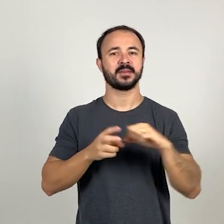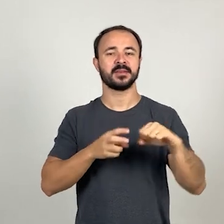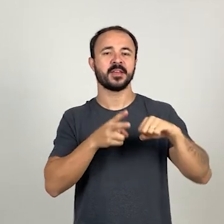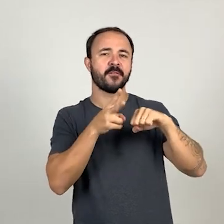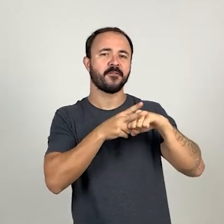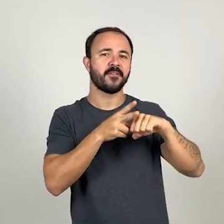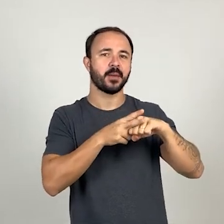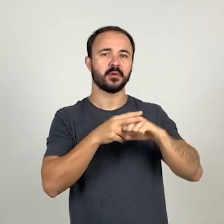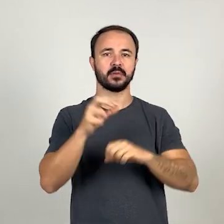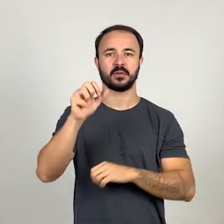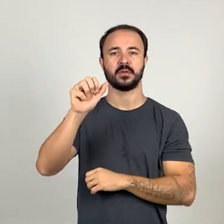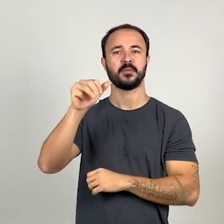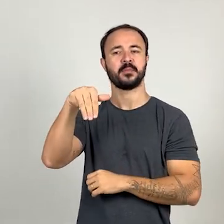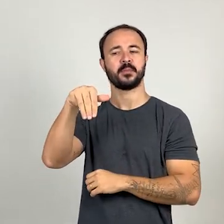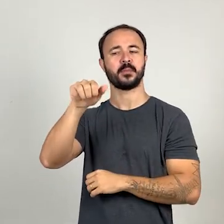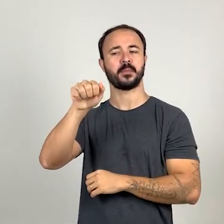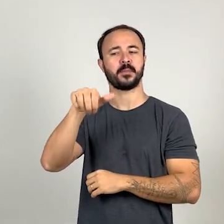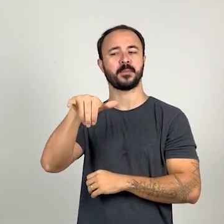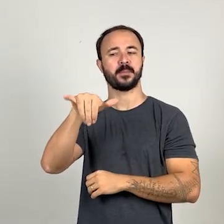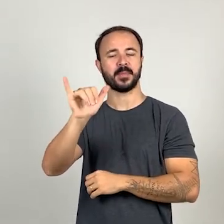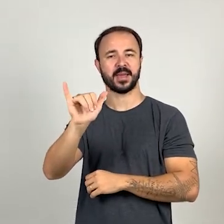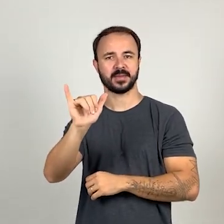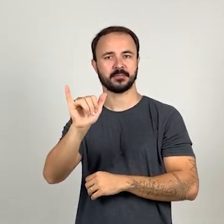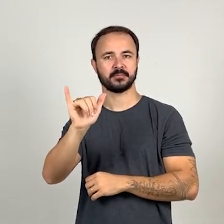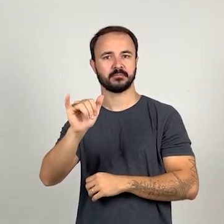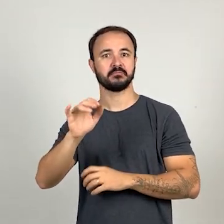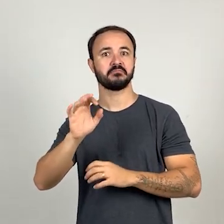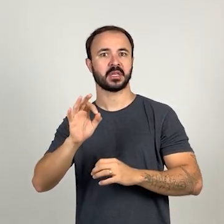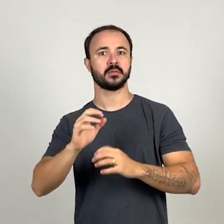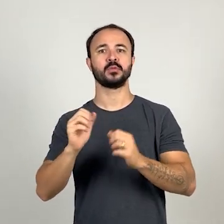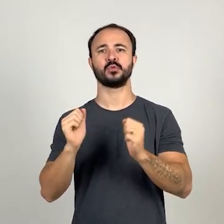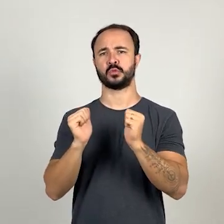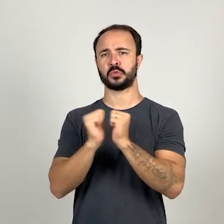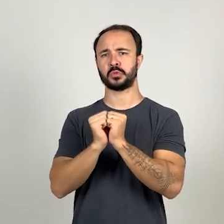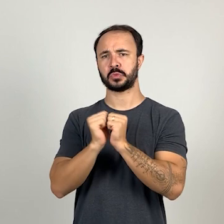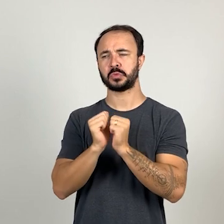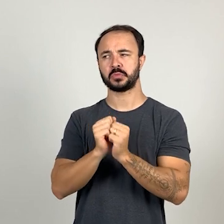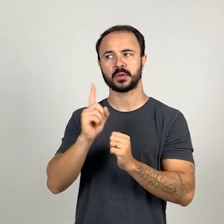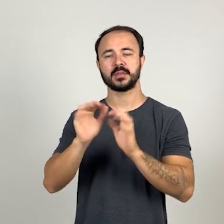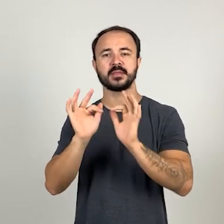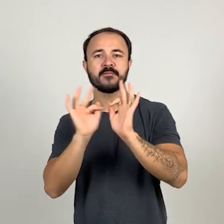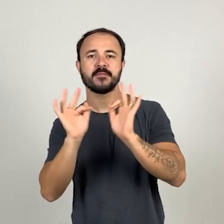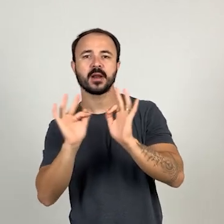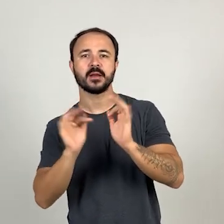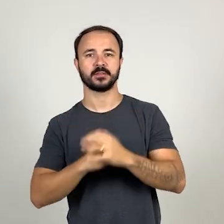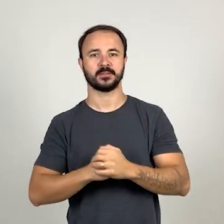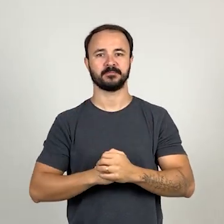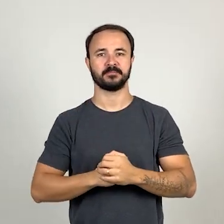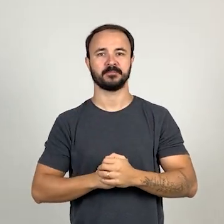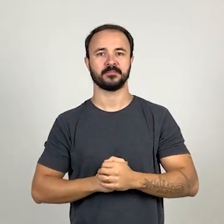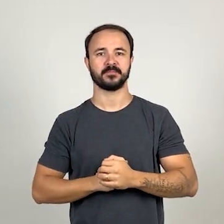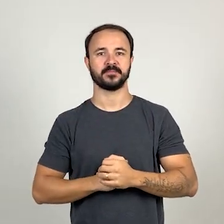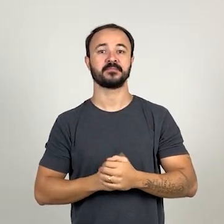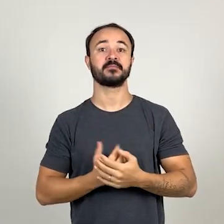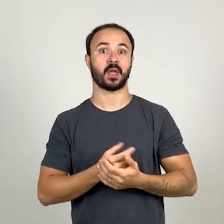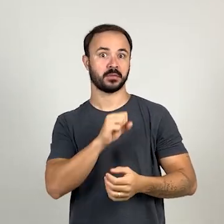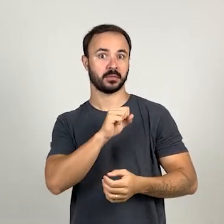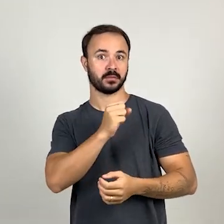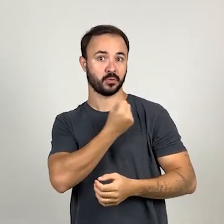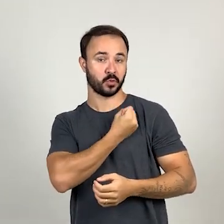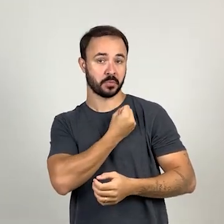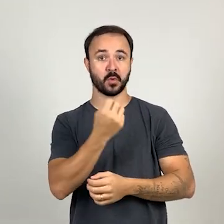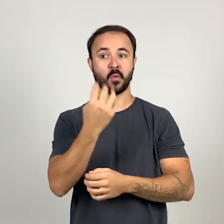may, the fourth, a palavra força, o número 4 com o TH em forma